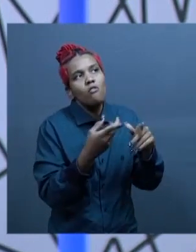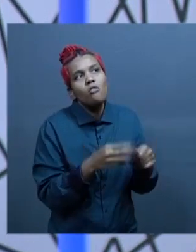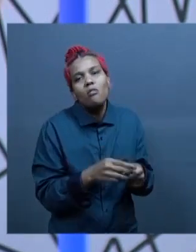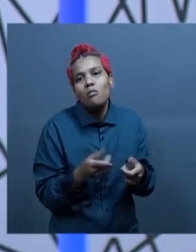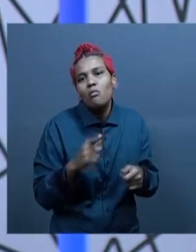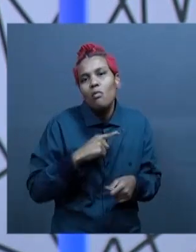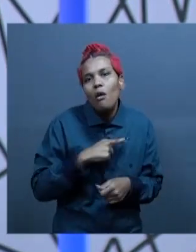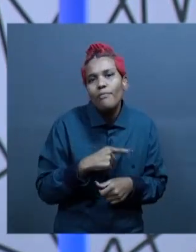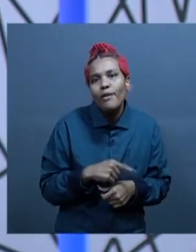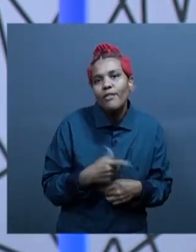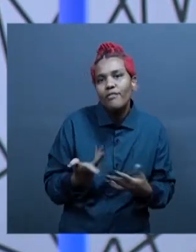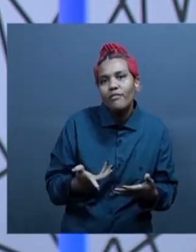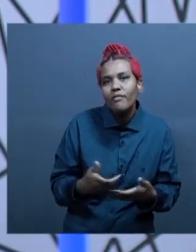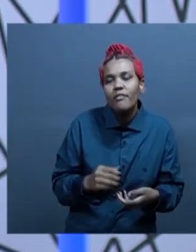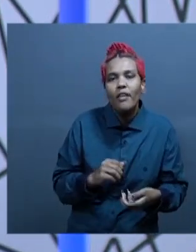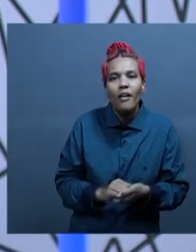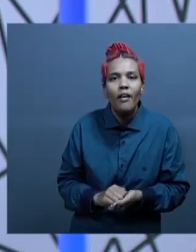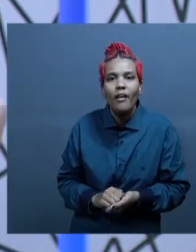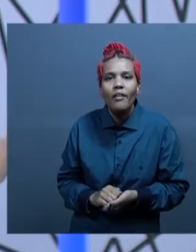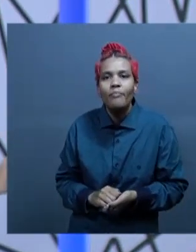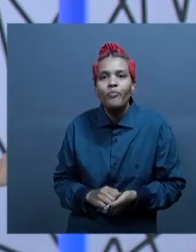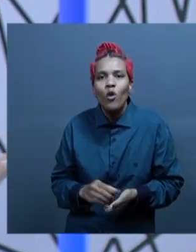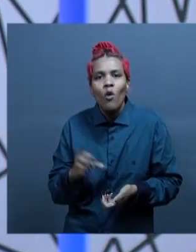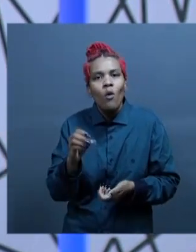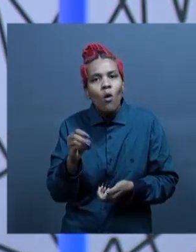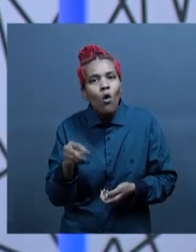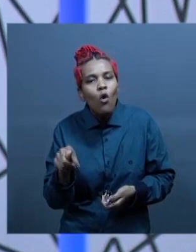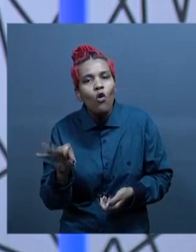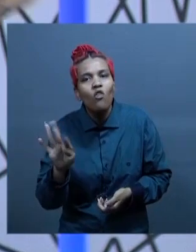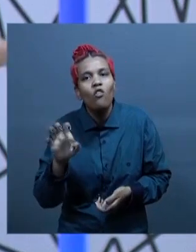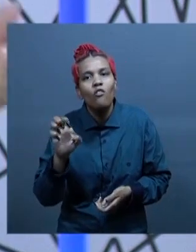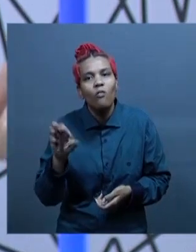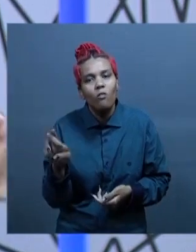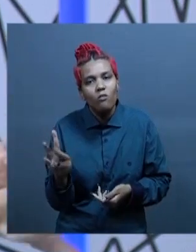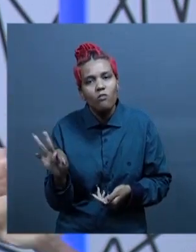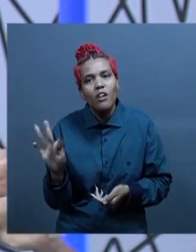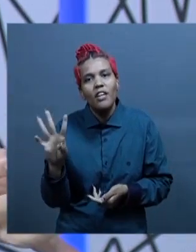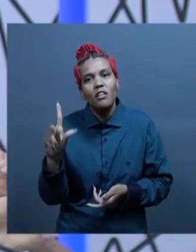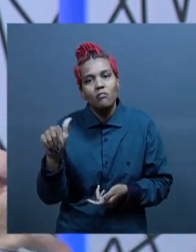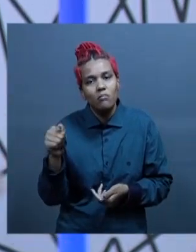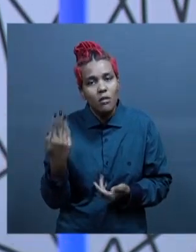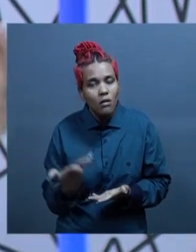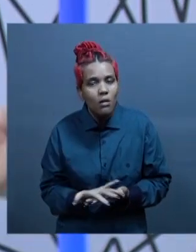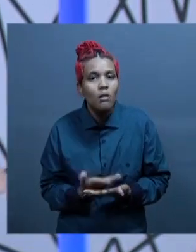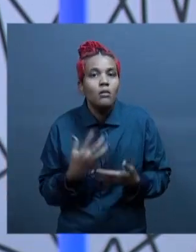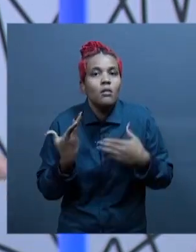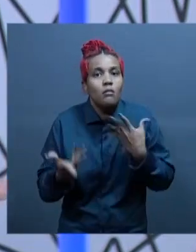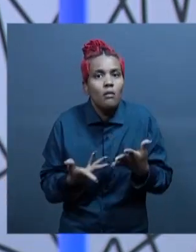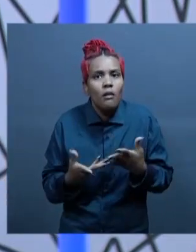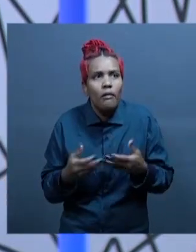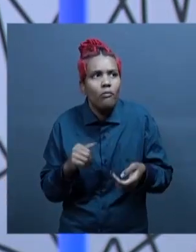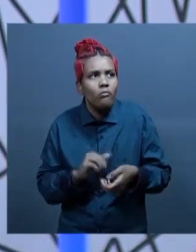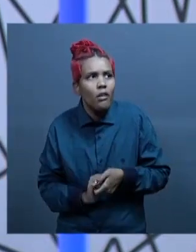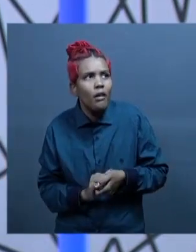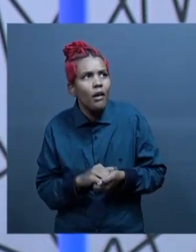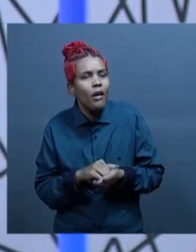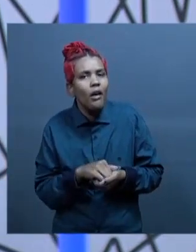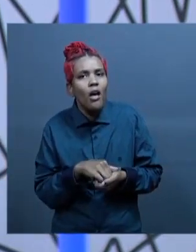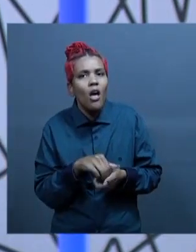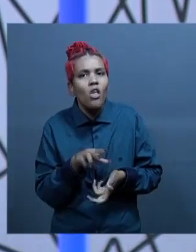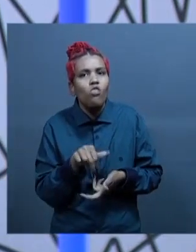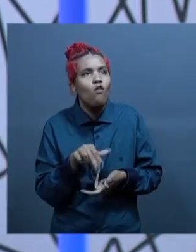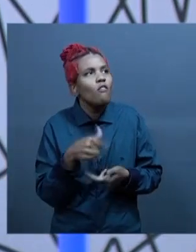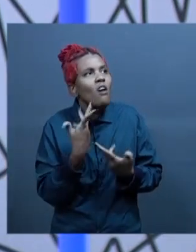caim é toda essa parte que está envolvendo até nos roteiros né novela filme os roteiros já